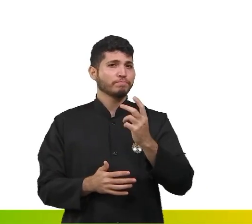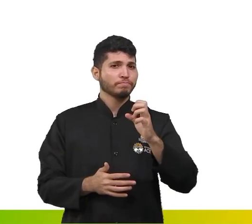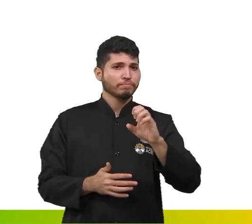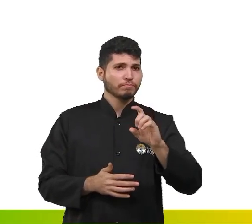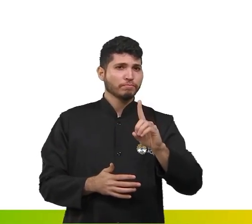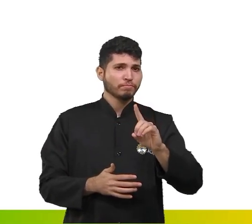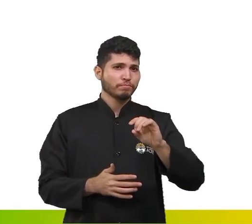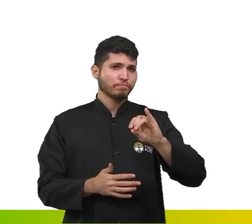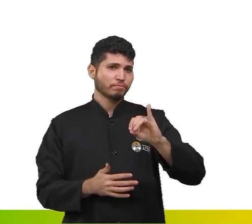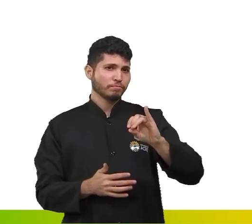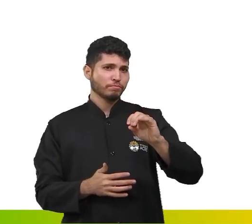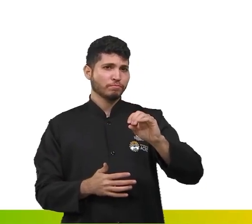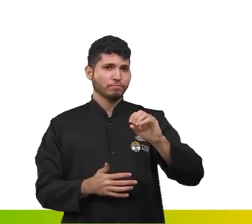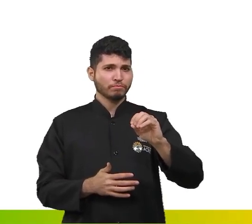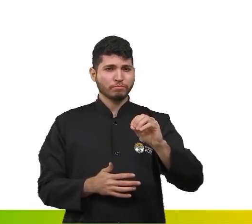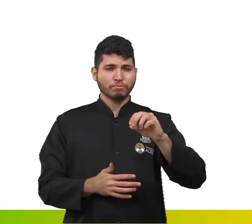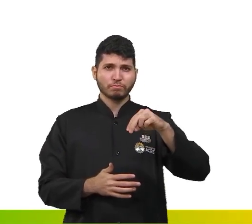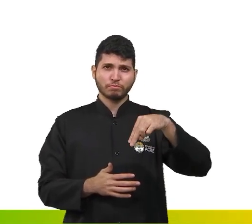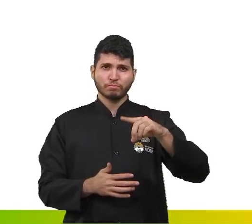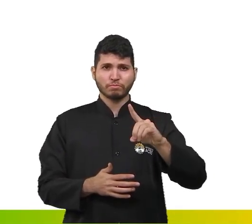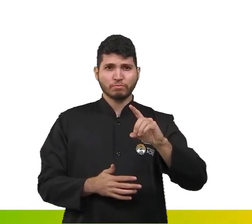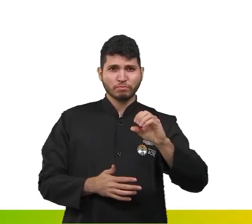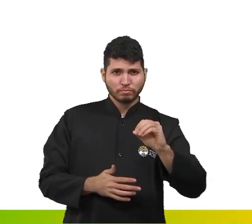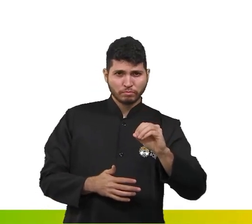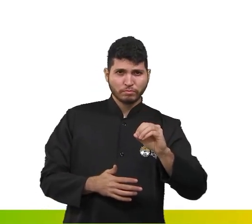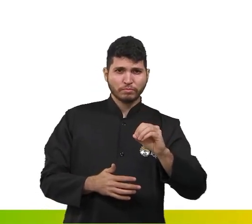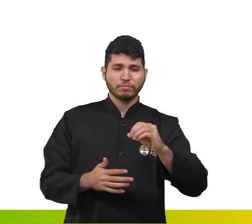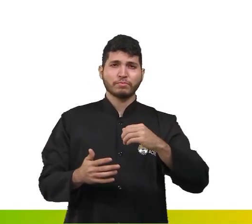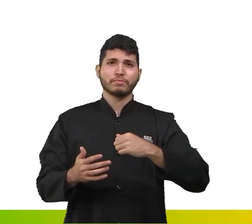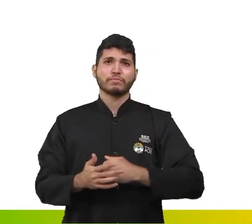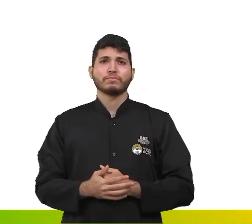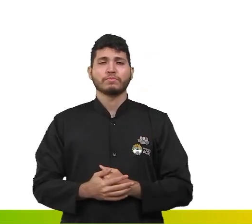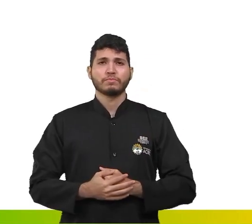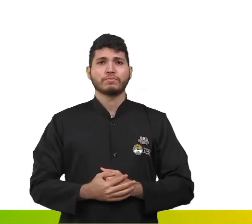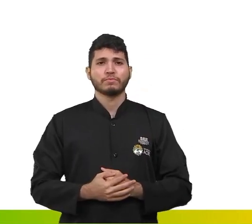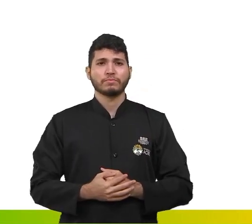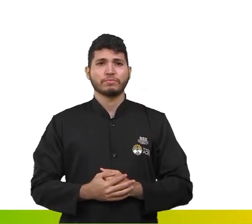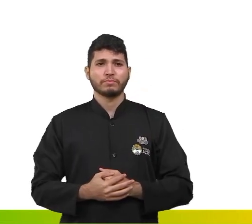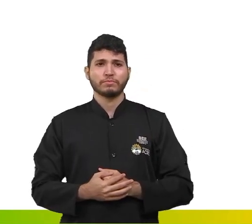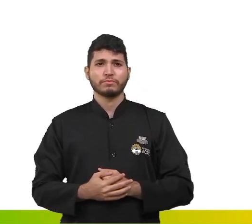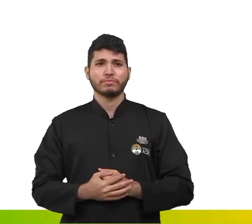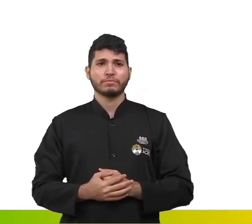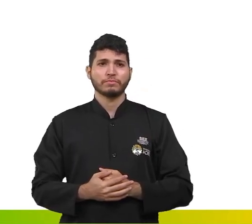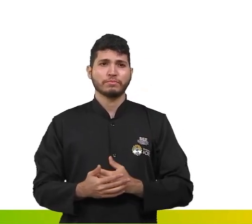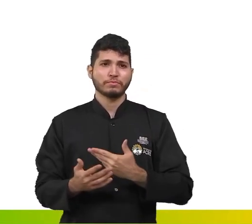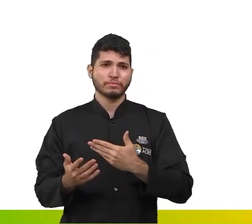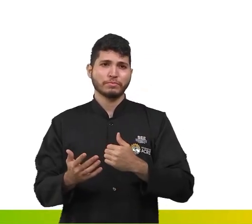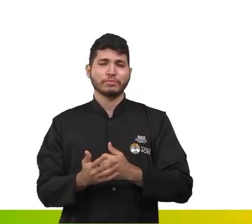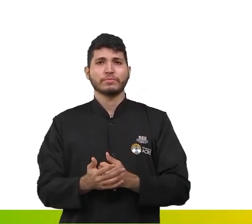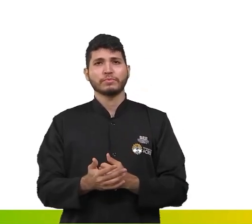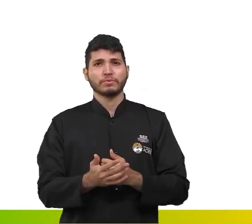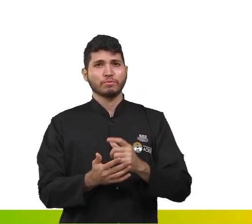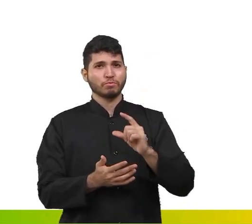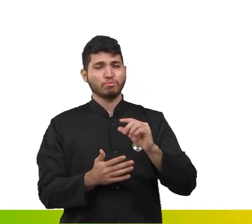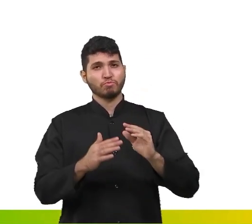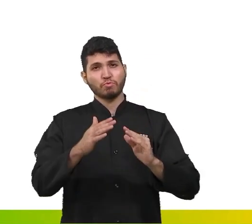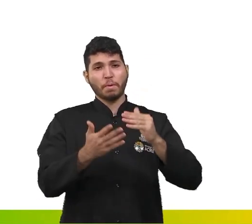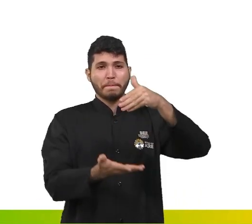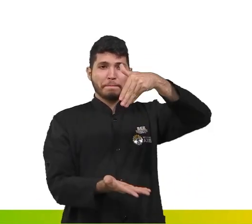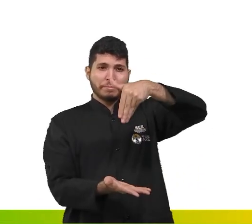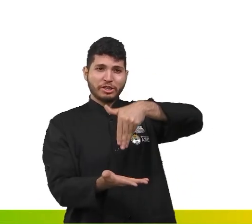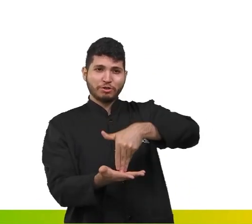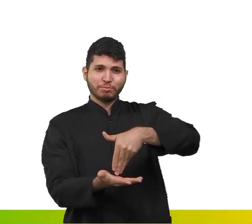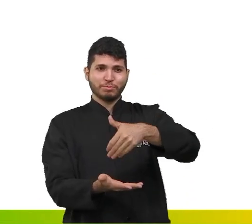severa. Em vez de partir de 6 anos, ela parte de 12 anos de reclusão. Então, a